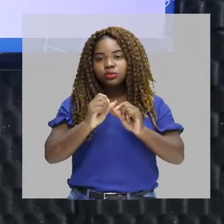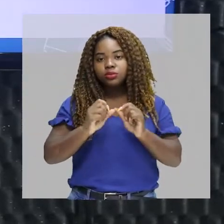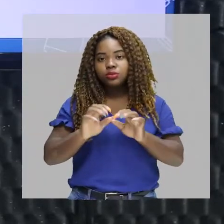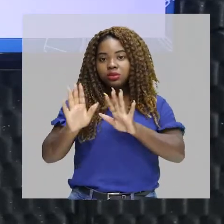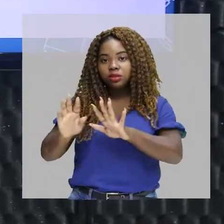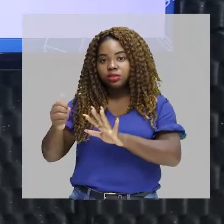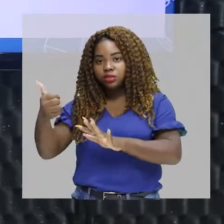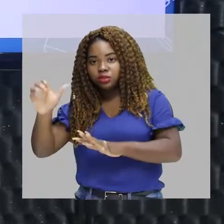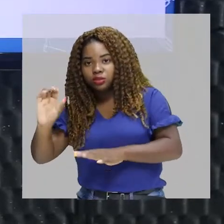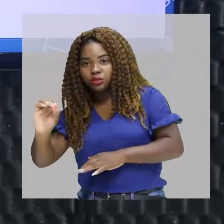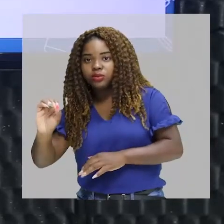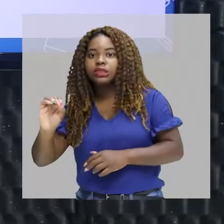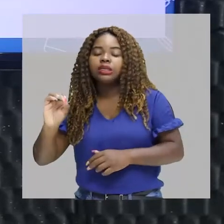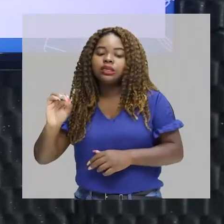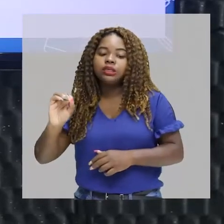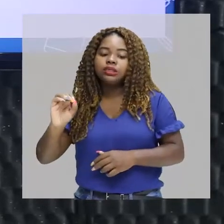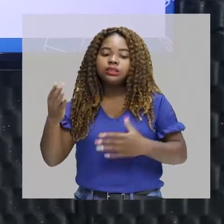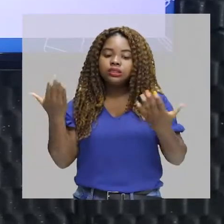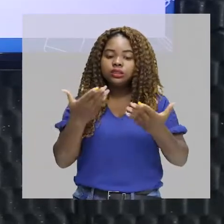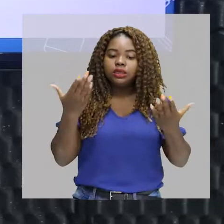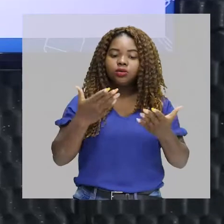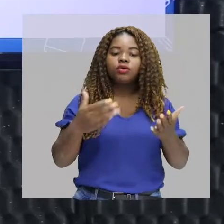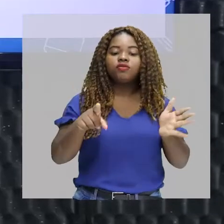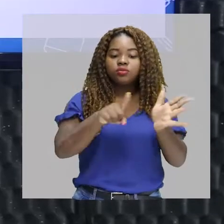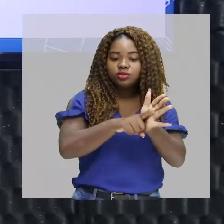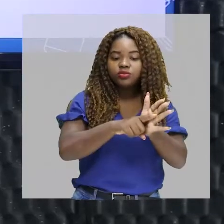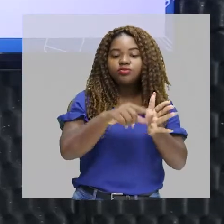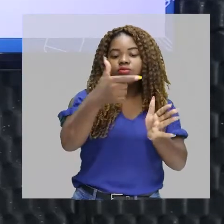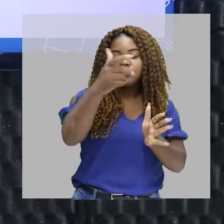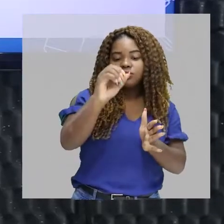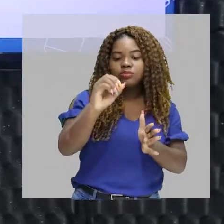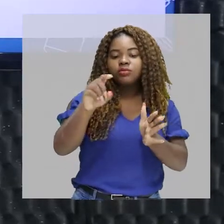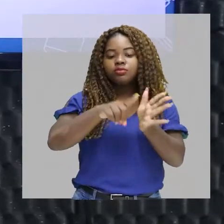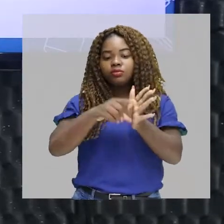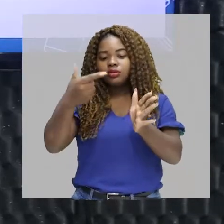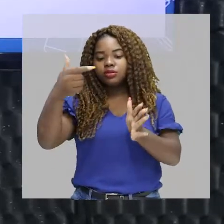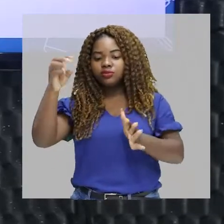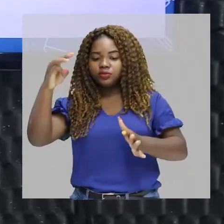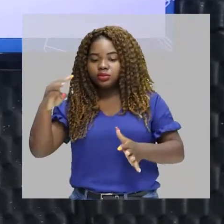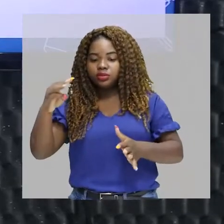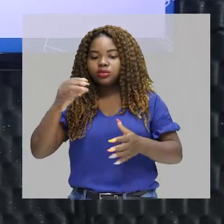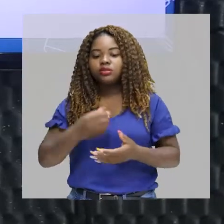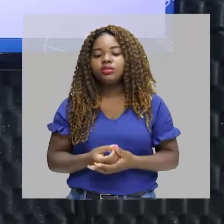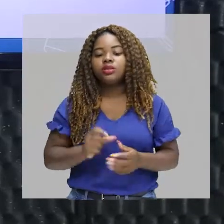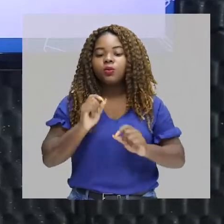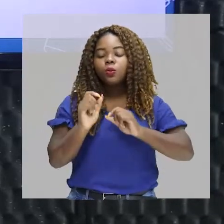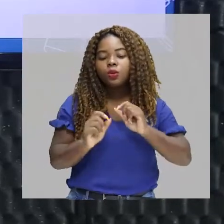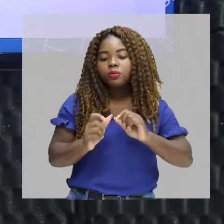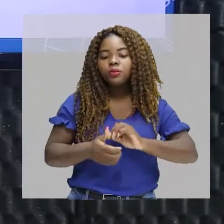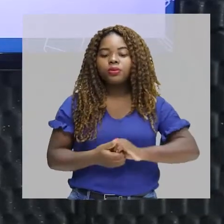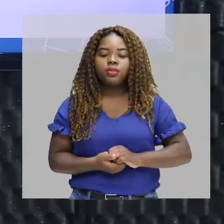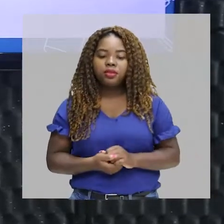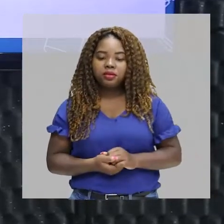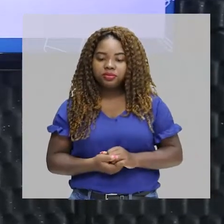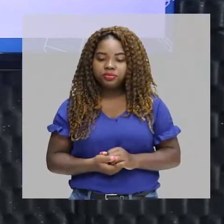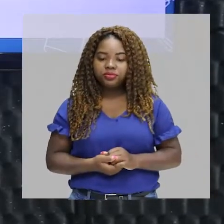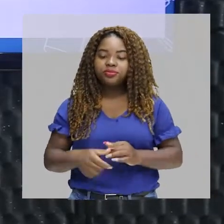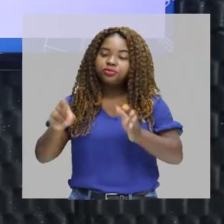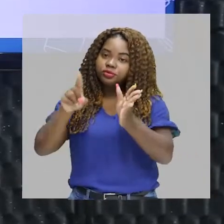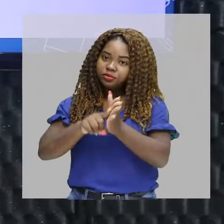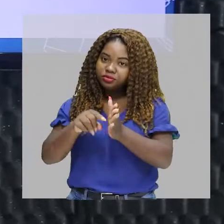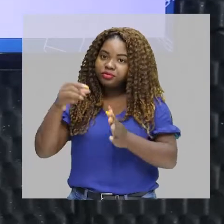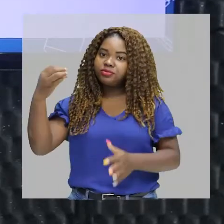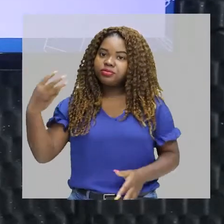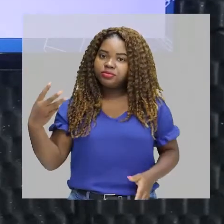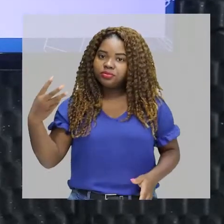10, e vamos subtrair os expoentes. Vai ficar 20 menos 23. E 20 menos